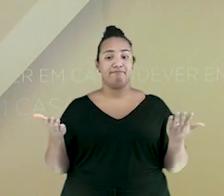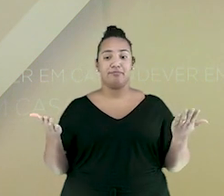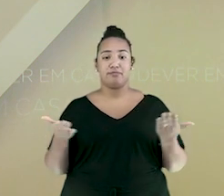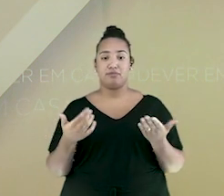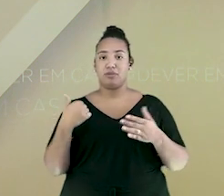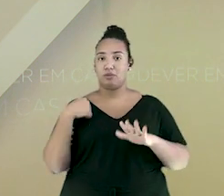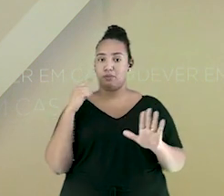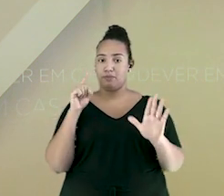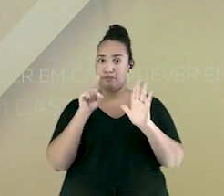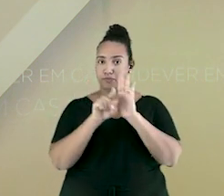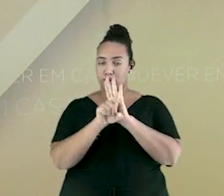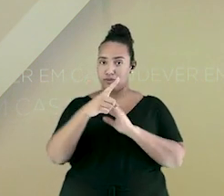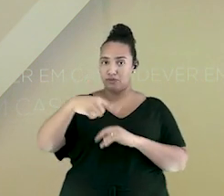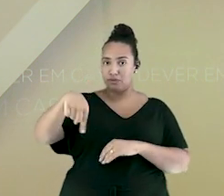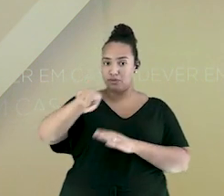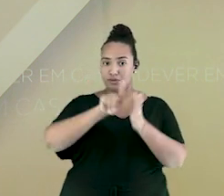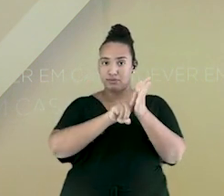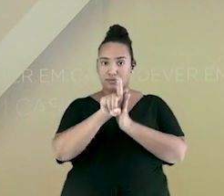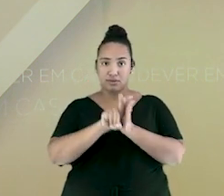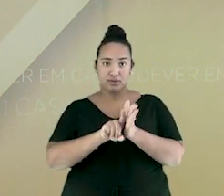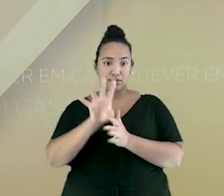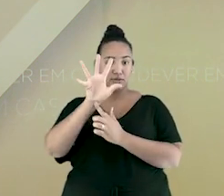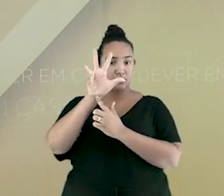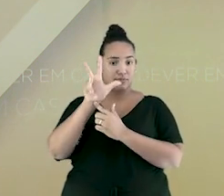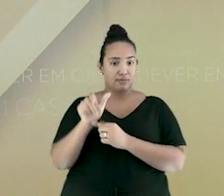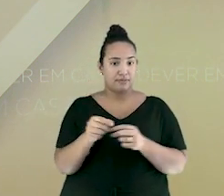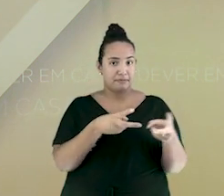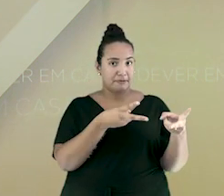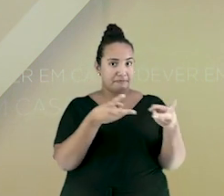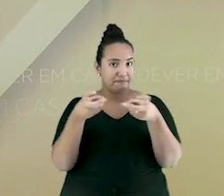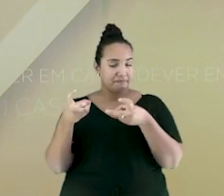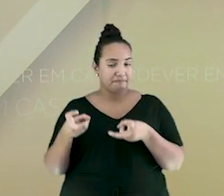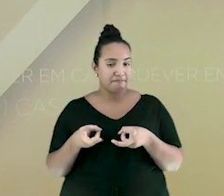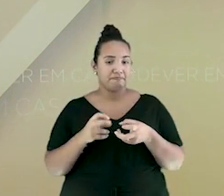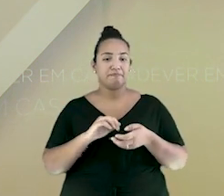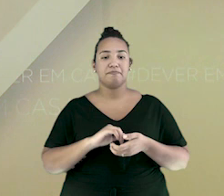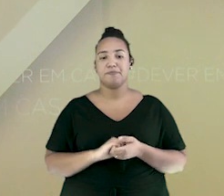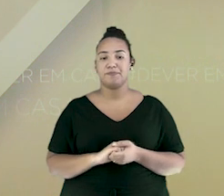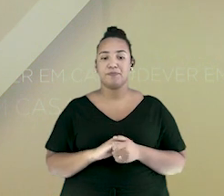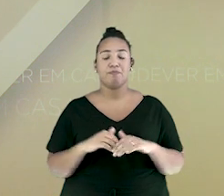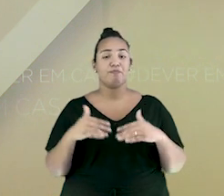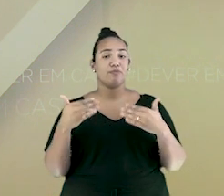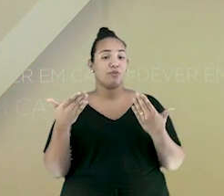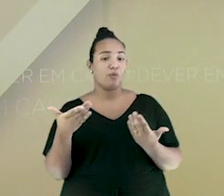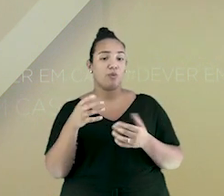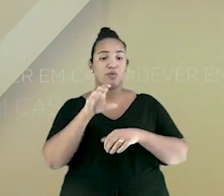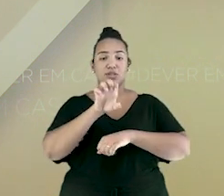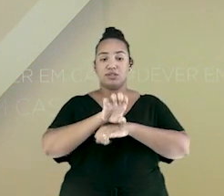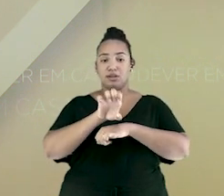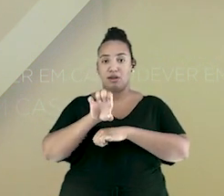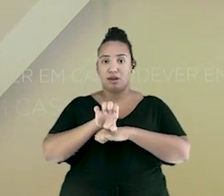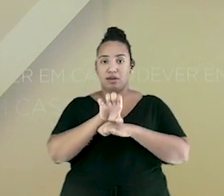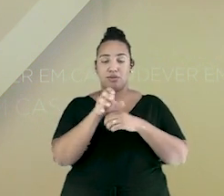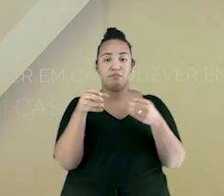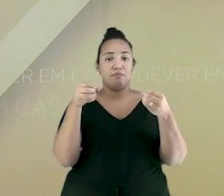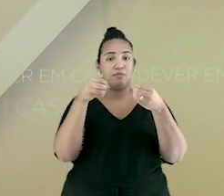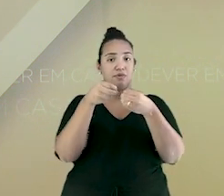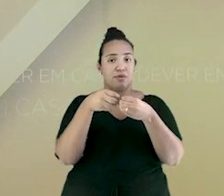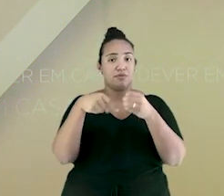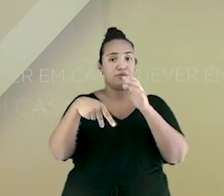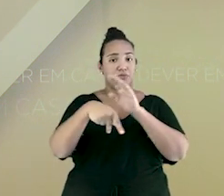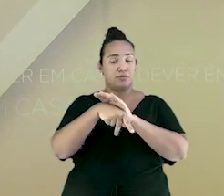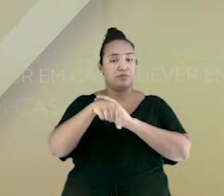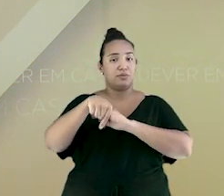é pergunta para que vocês consultem o mapa e identifiquem. Quais são os estados que fazem divisa